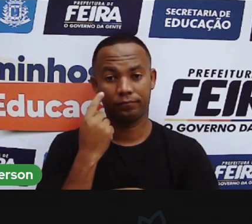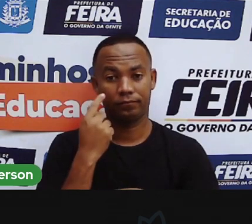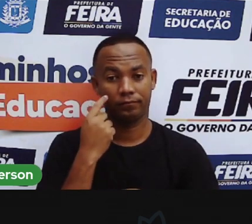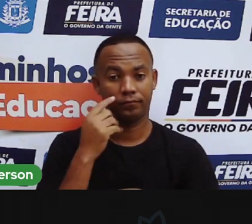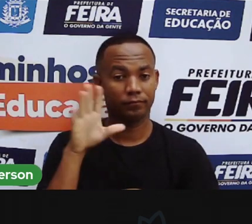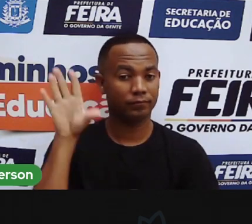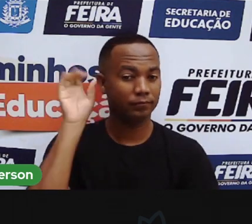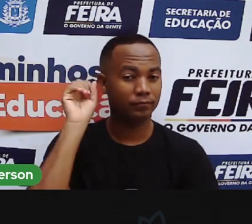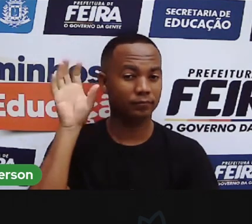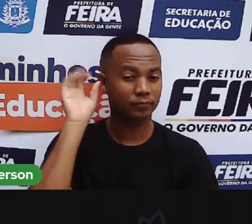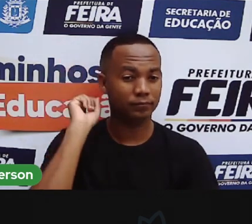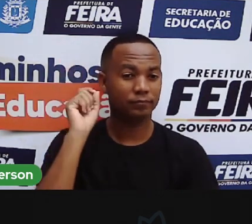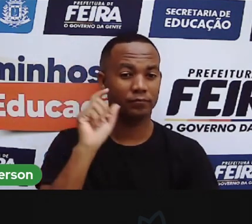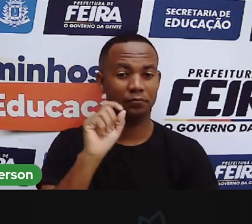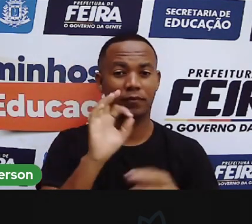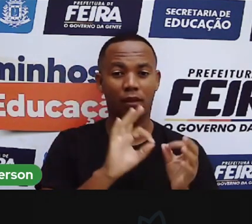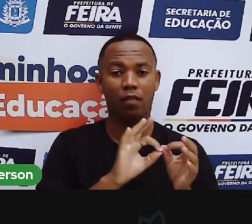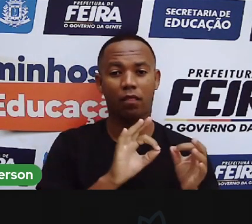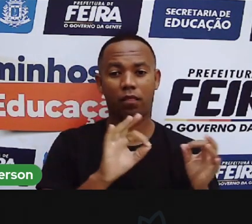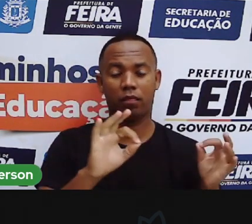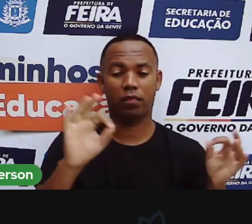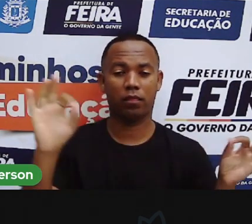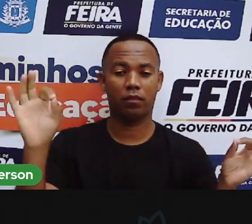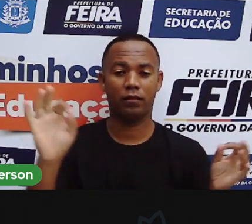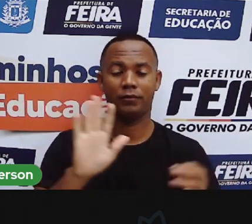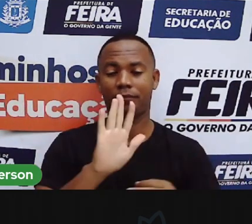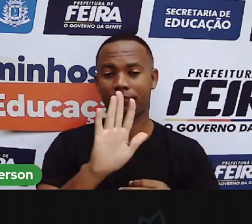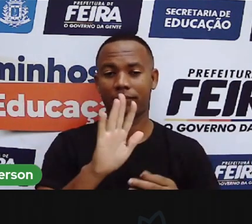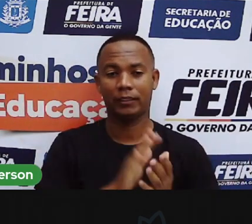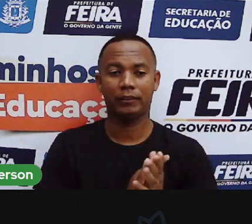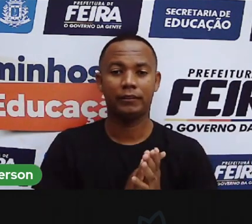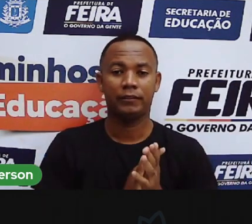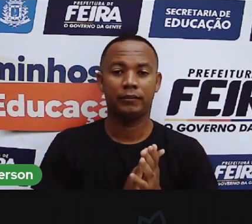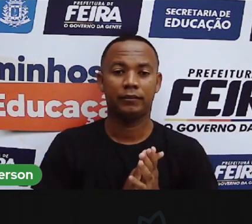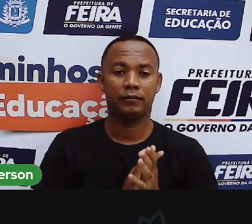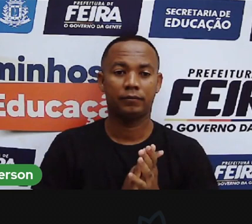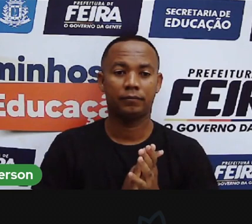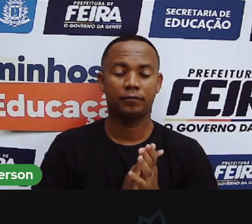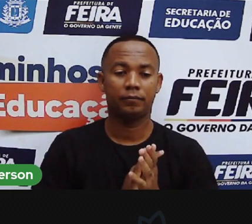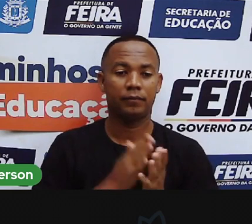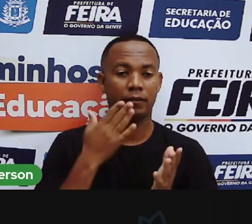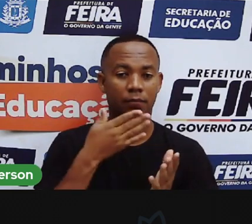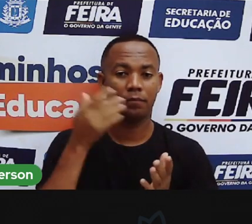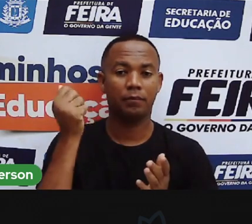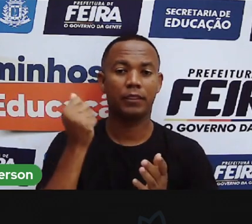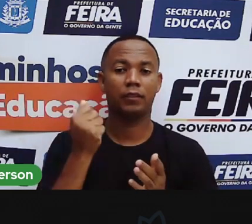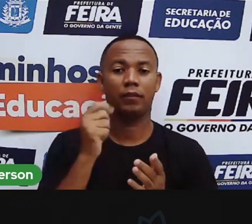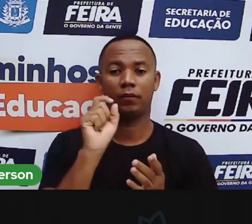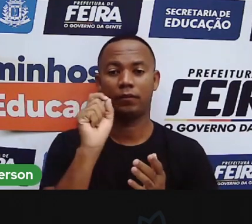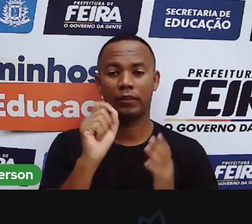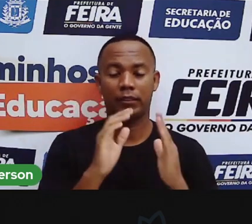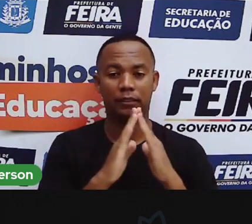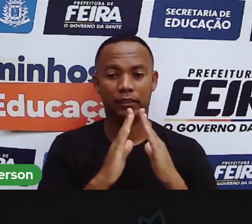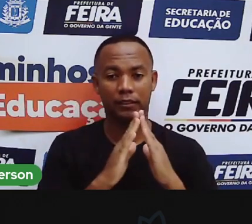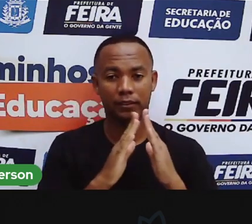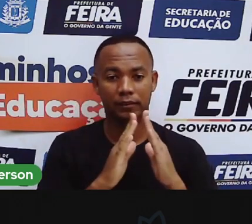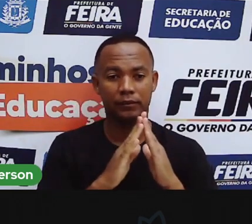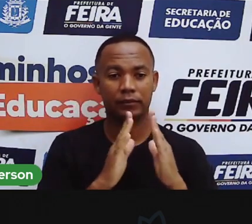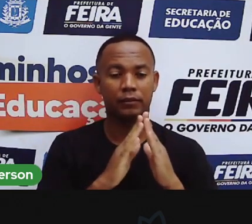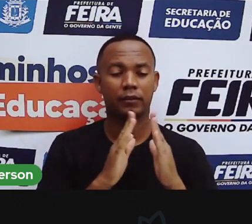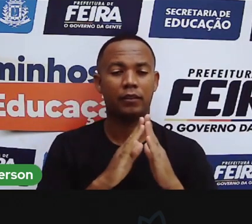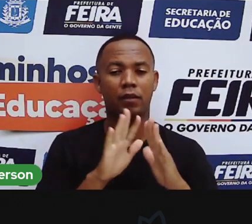verdade, ele é um pouco extenso, ele é grande, na verdade. E aí cabe que é melhor que vocês ouçam em casa,